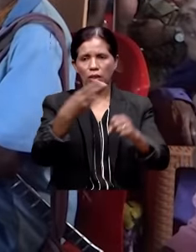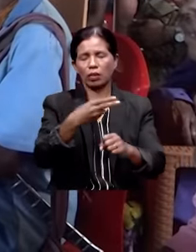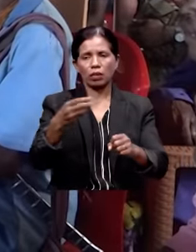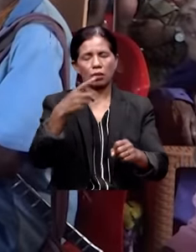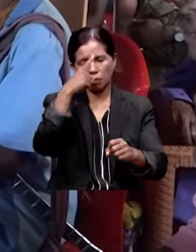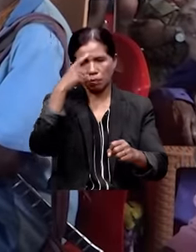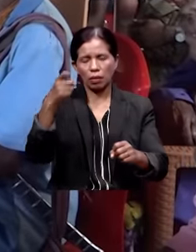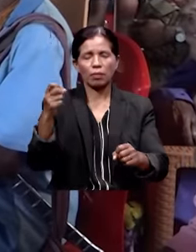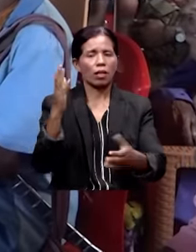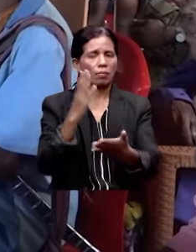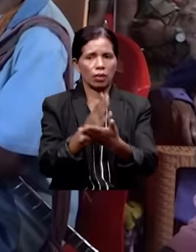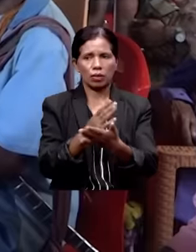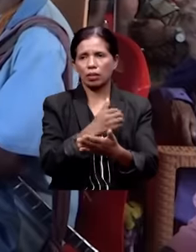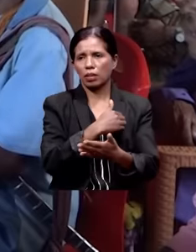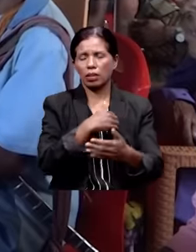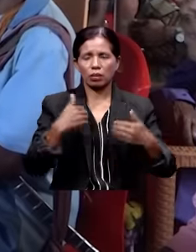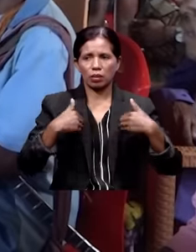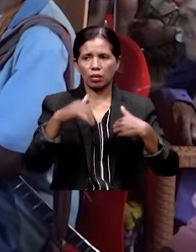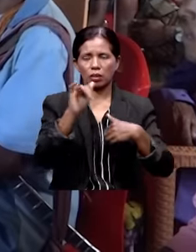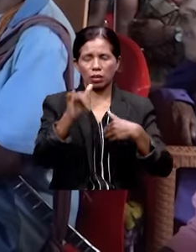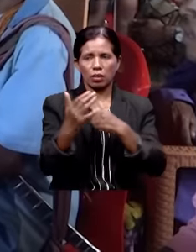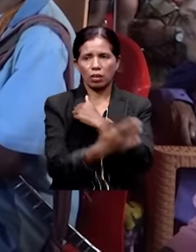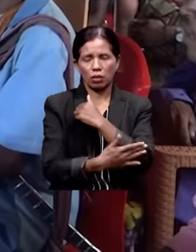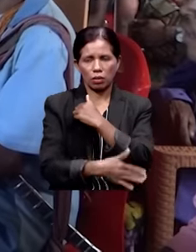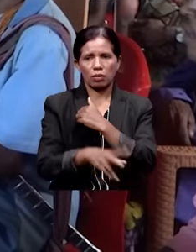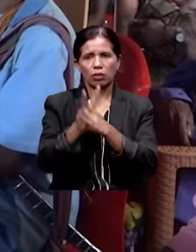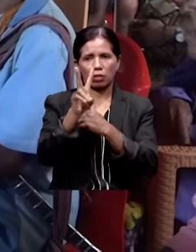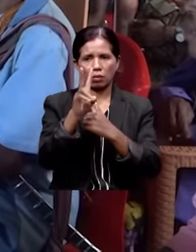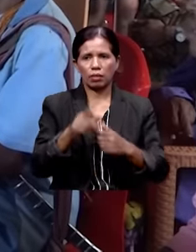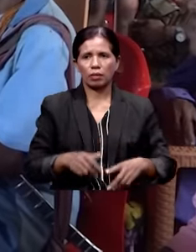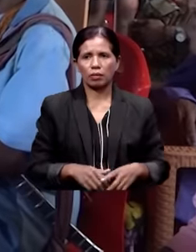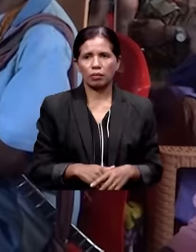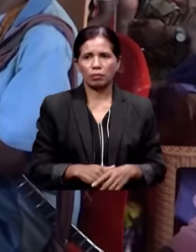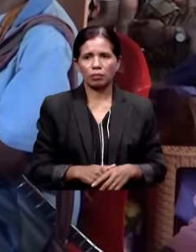kansela tia tamba sedaukia konsensu entre Rairua. Agustino da Costa, GMN.